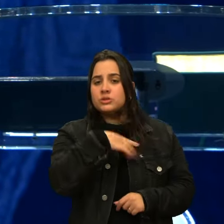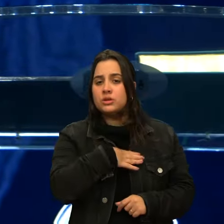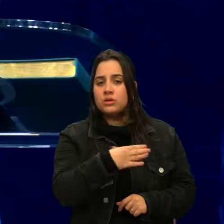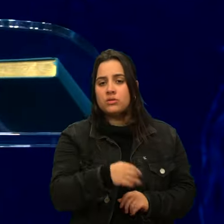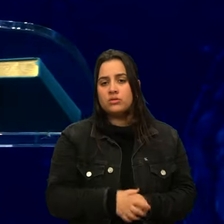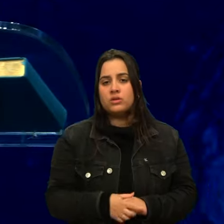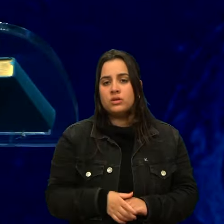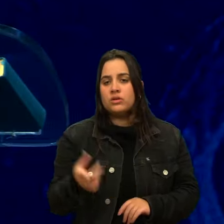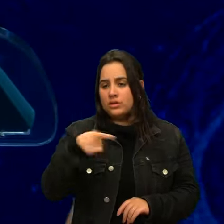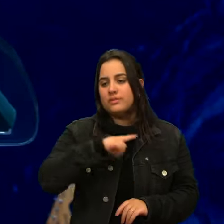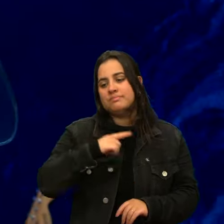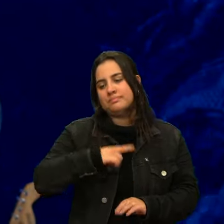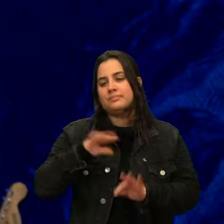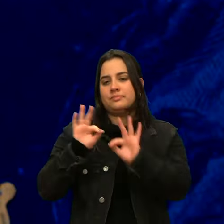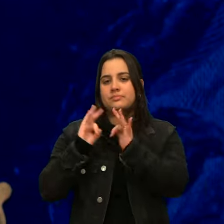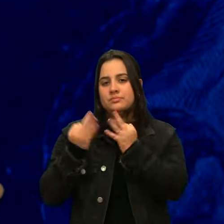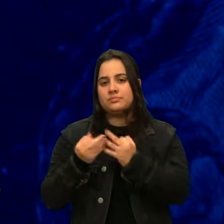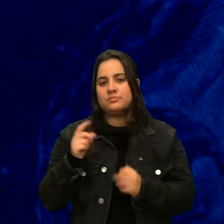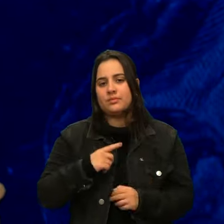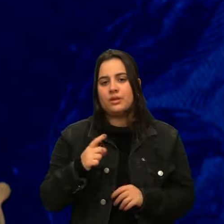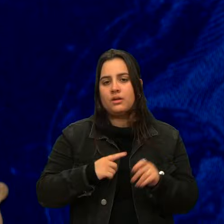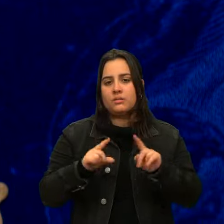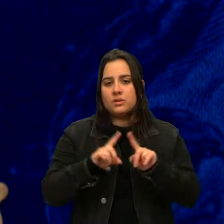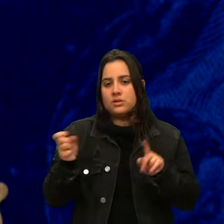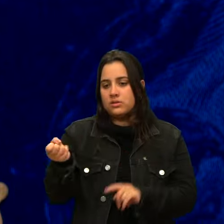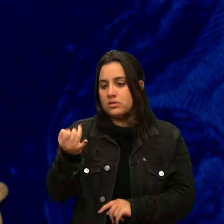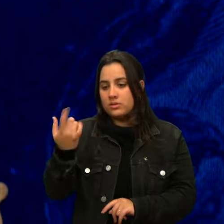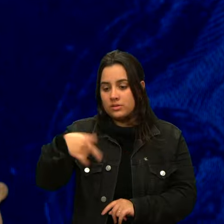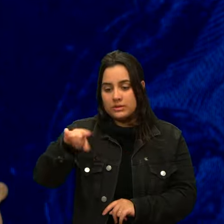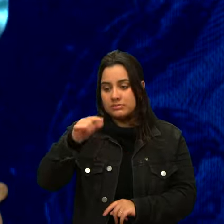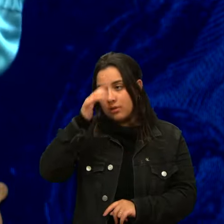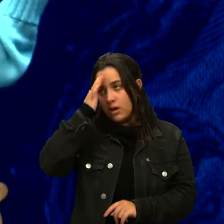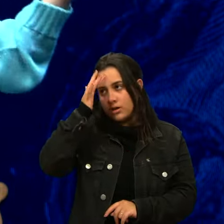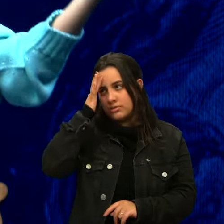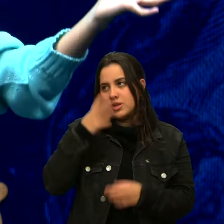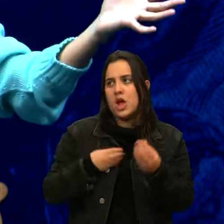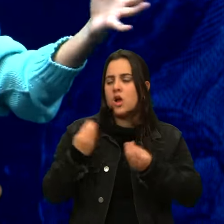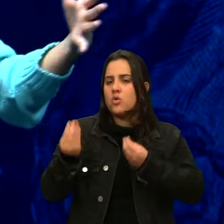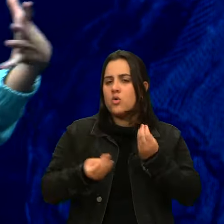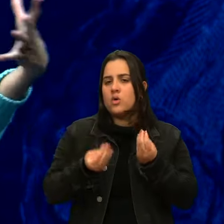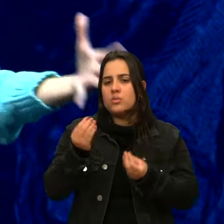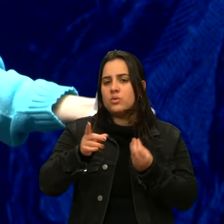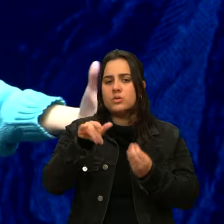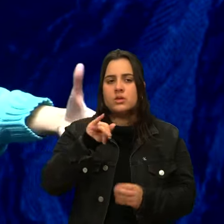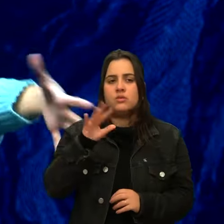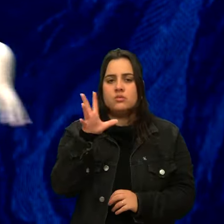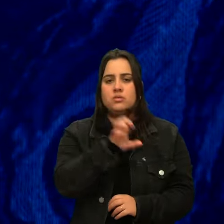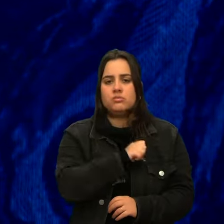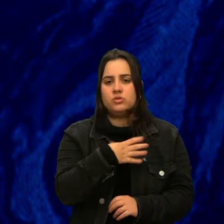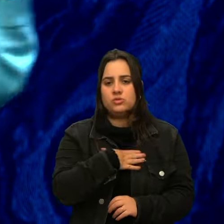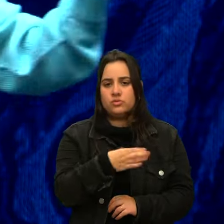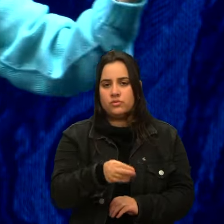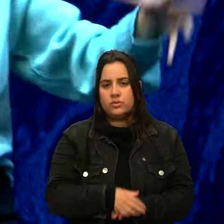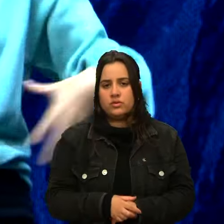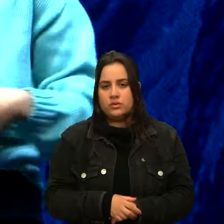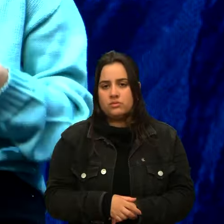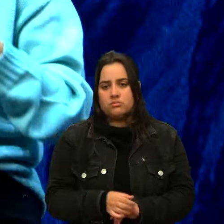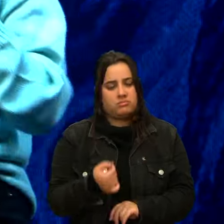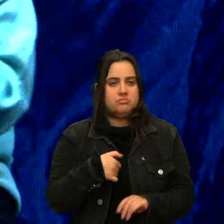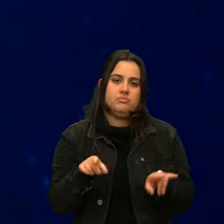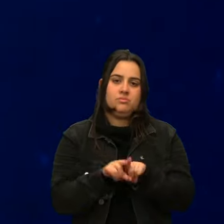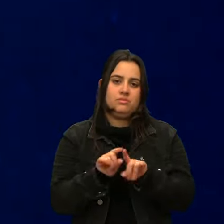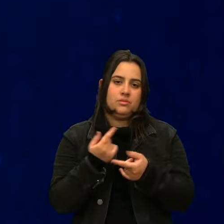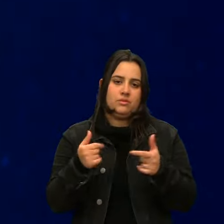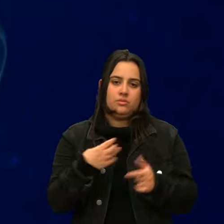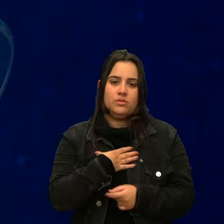né, a maioria tem os pais aí, mas tem muitos de vocês que, né, nem imaginam como é o amor de um filho. Mas eu também não tenho filho, né?